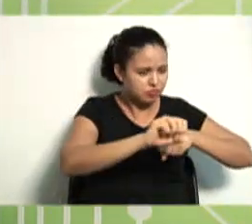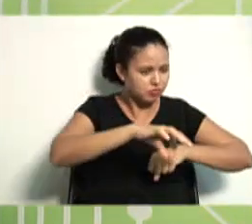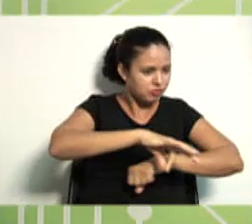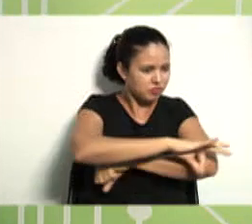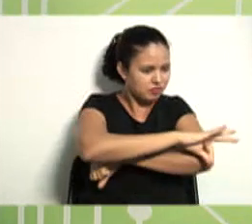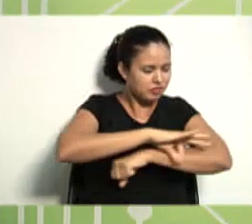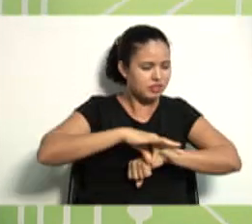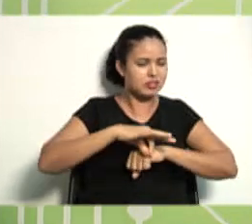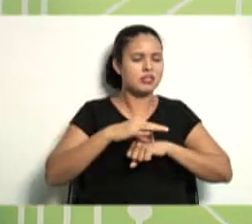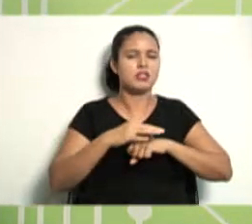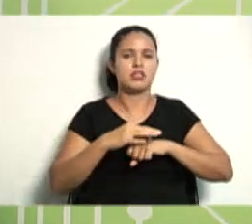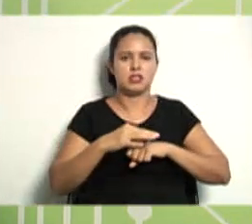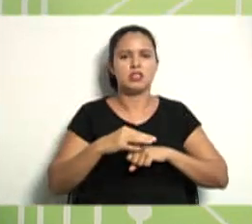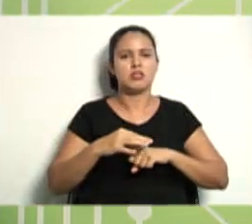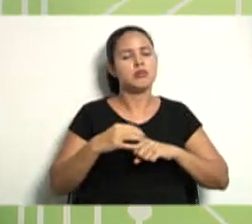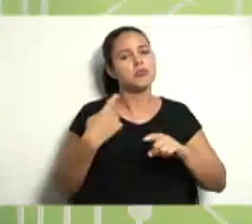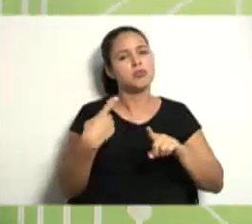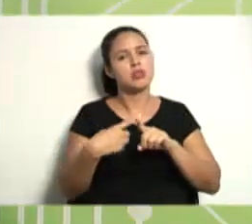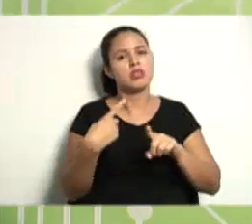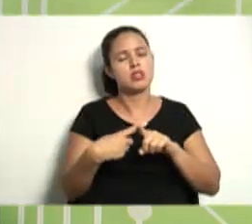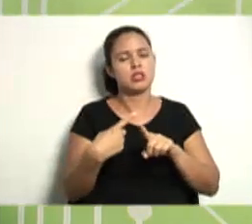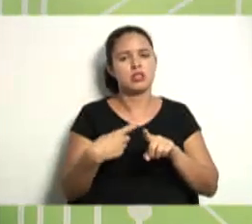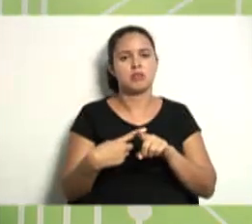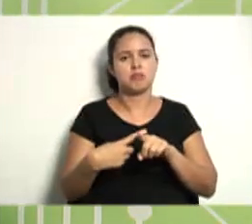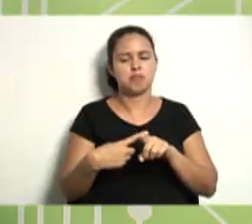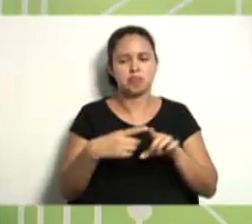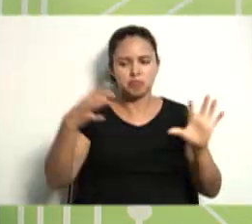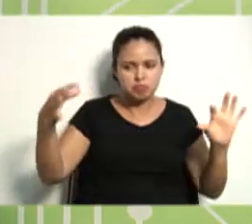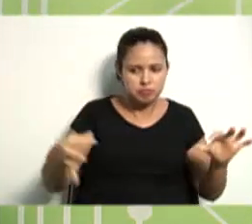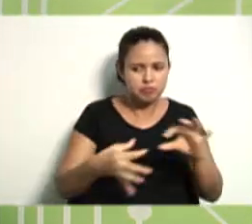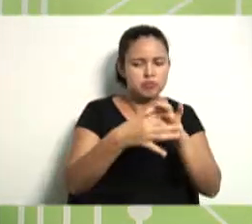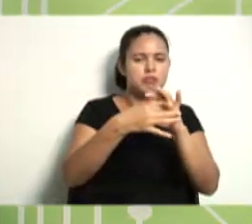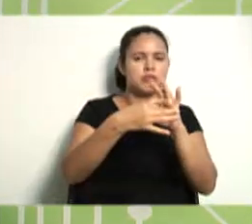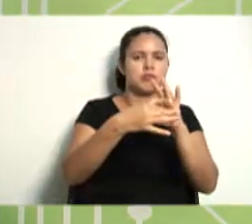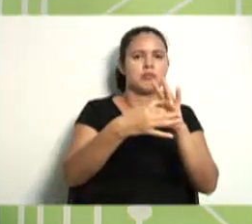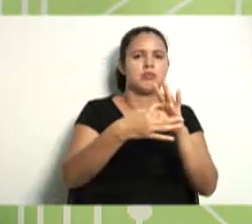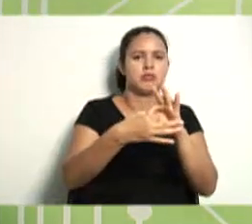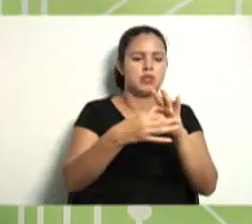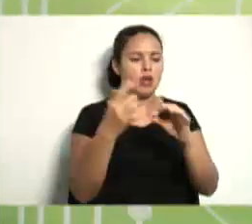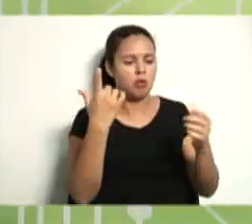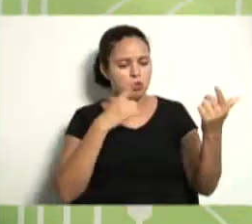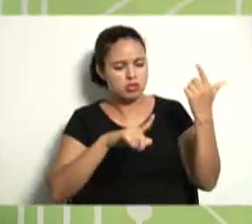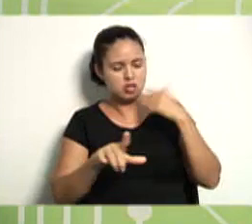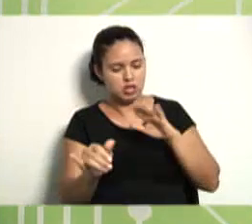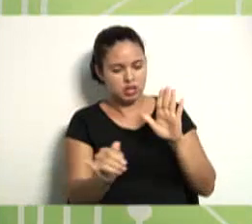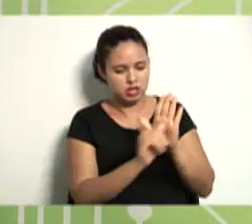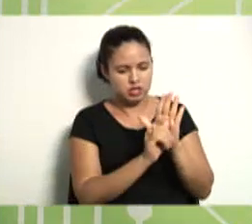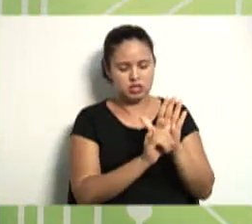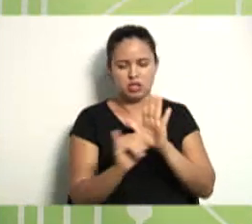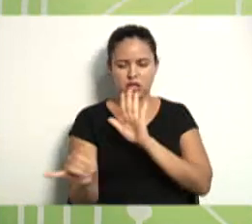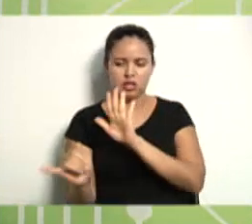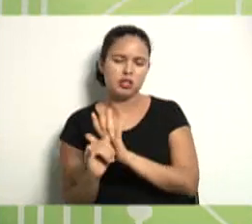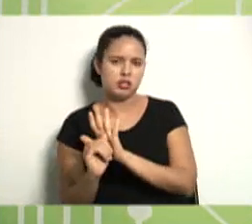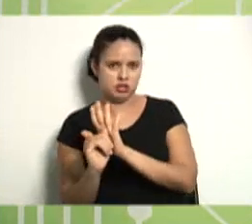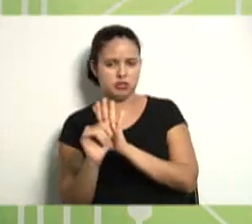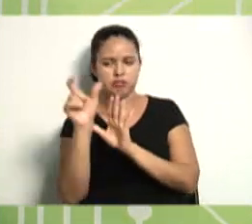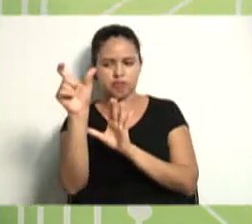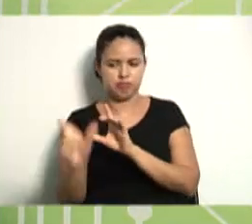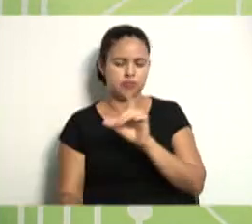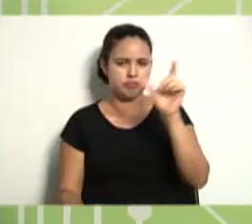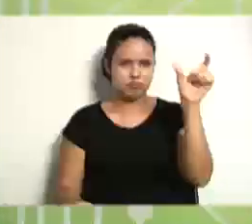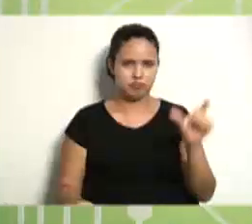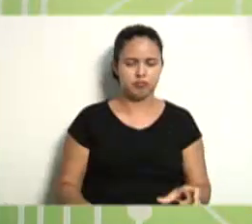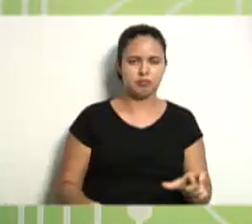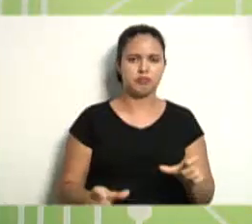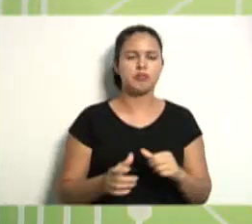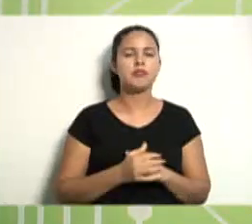aquela pessoa tem ou que aquela pessoa não tem. Você vai dando uma identidade para aquela pessoa.